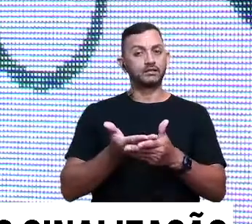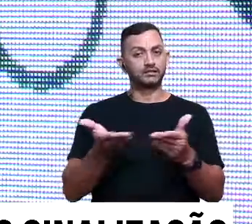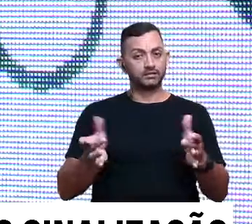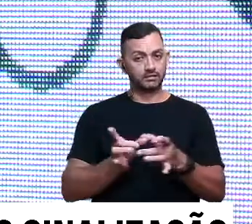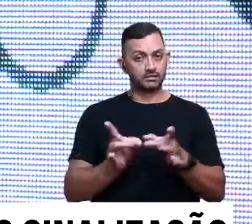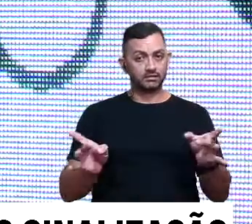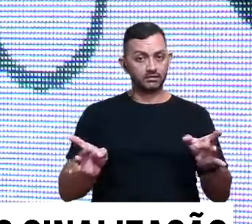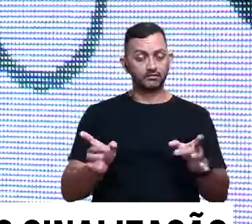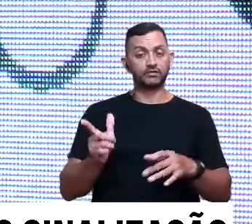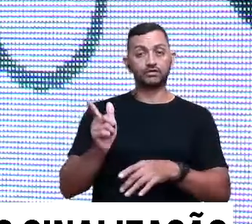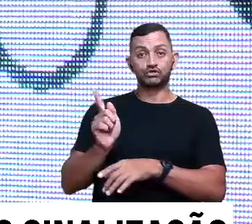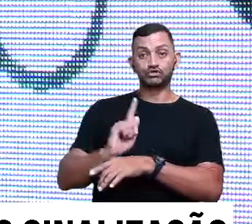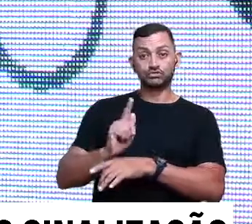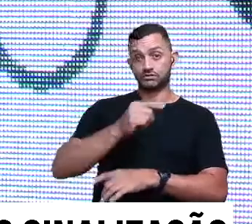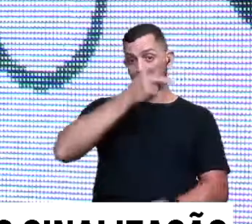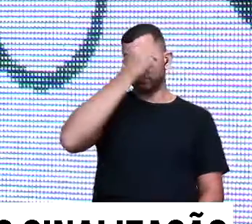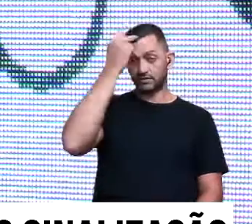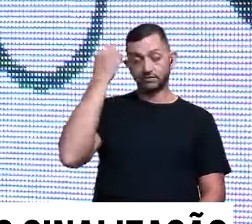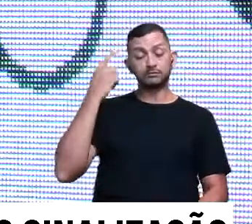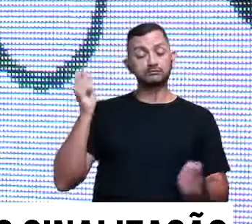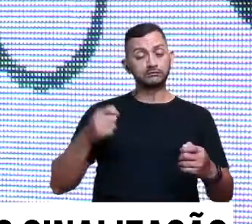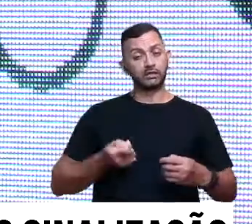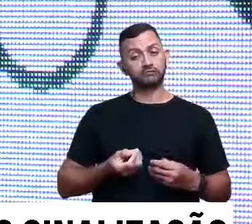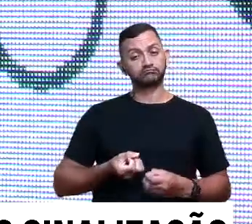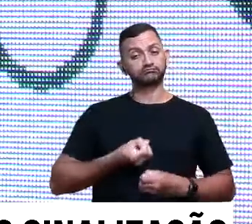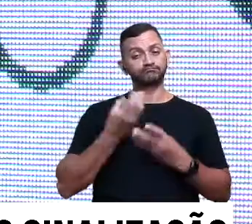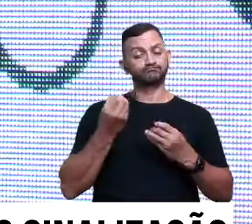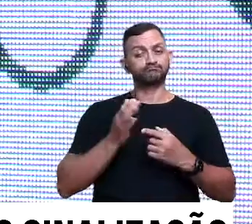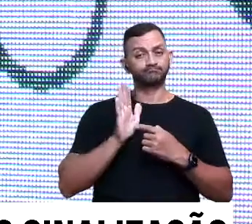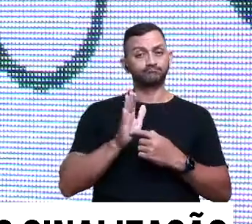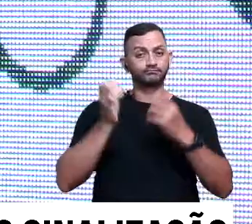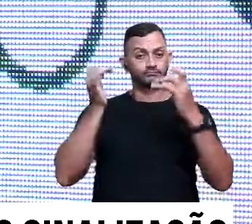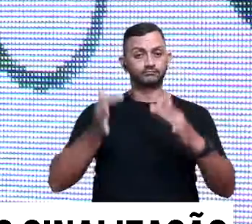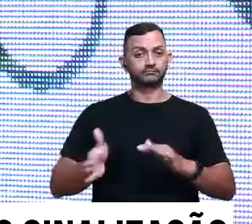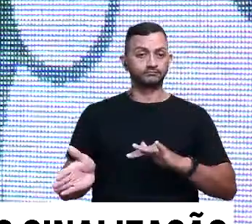deixa o espaço aberto para que os órgãos públicos possam se manifestar a respeito desse assunto.